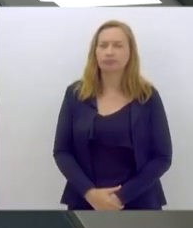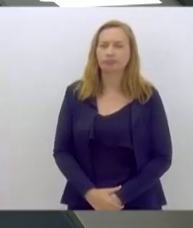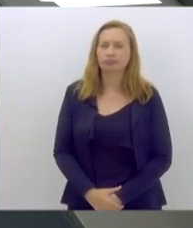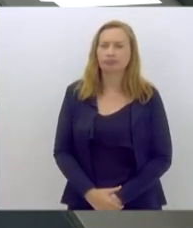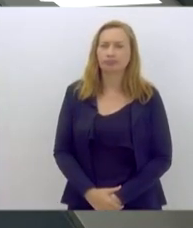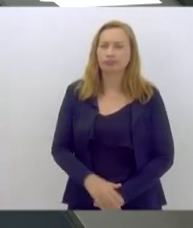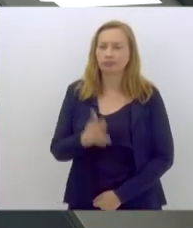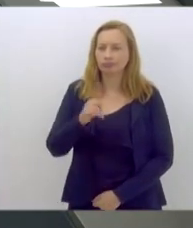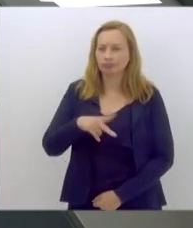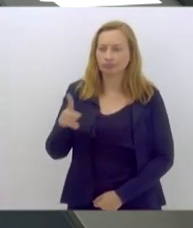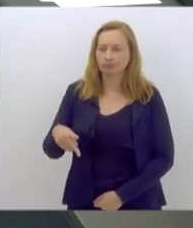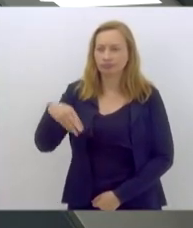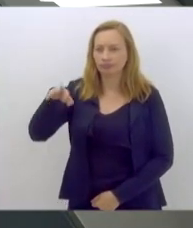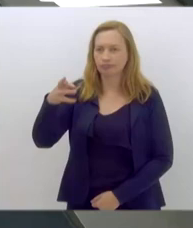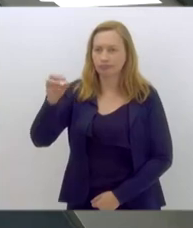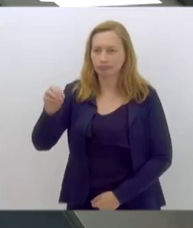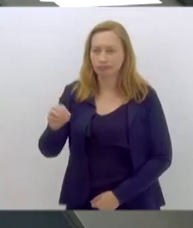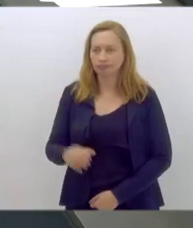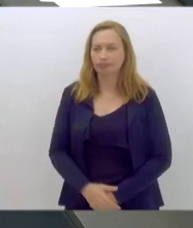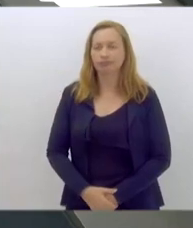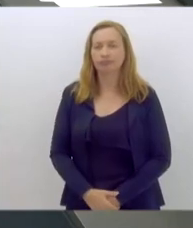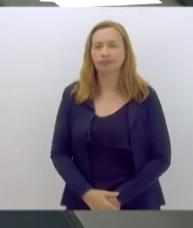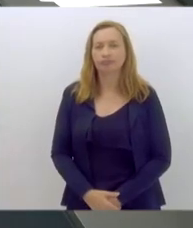Professor Mário Osório